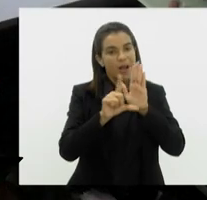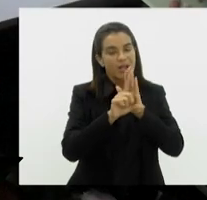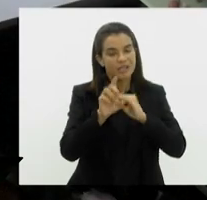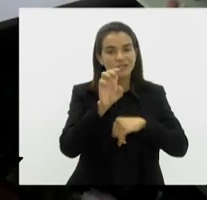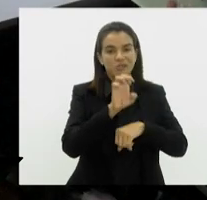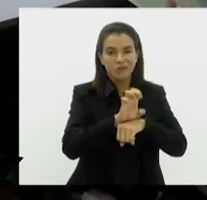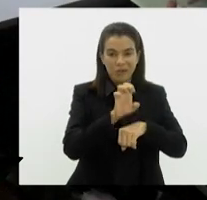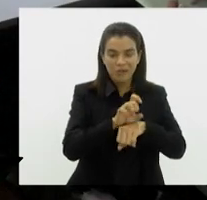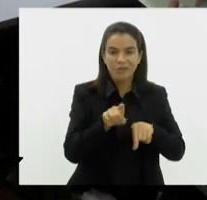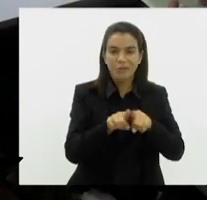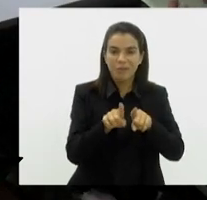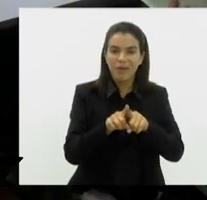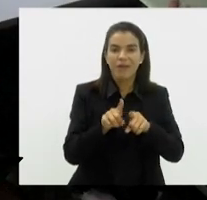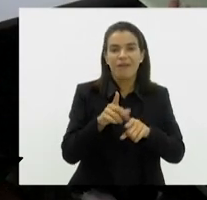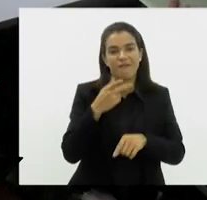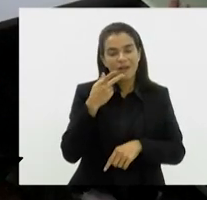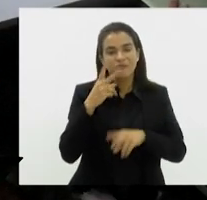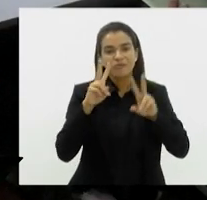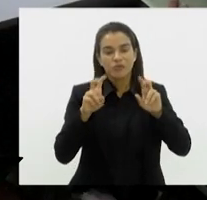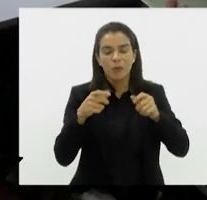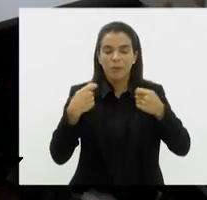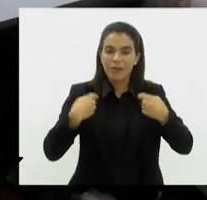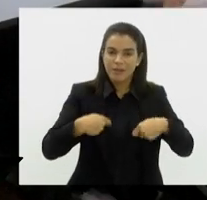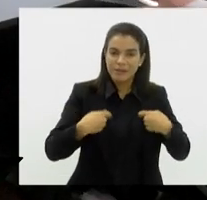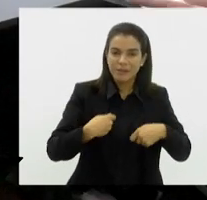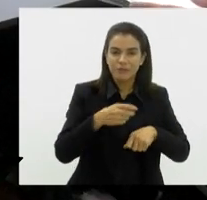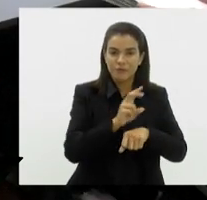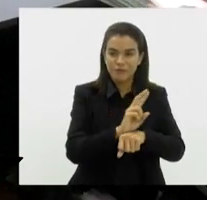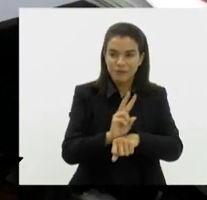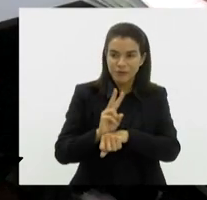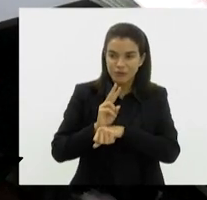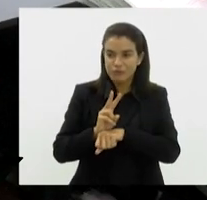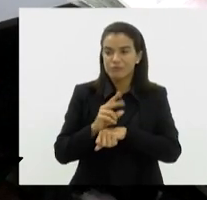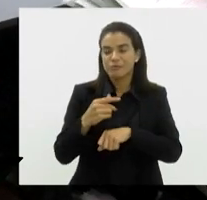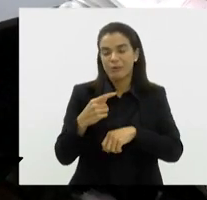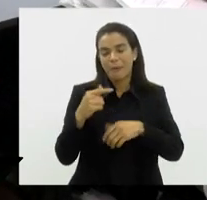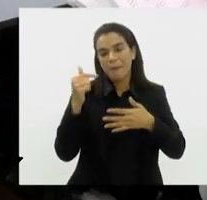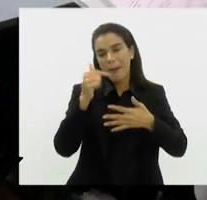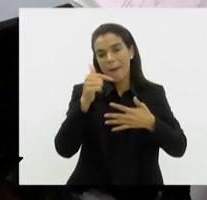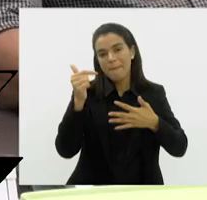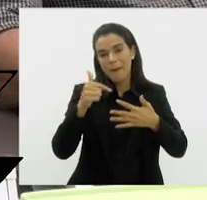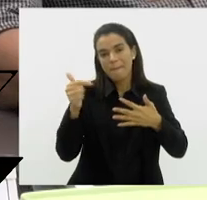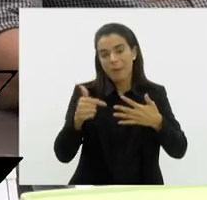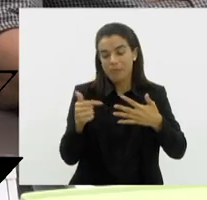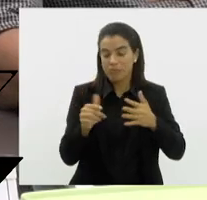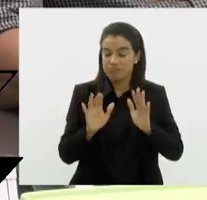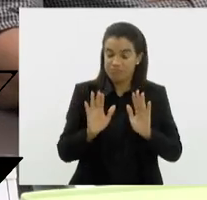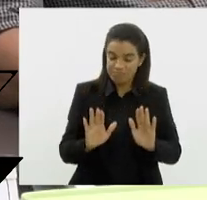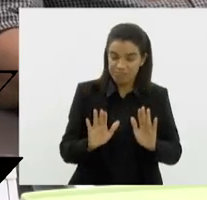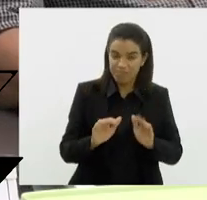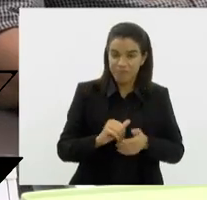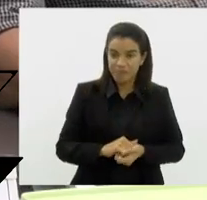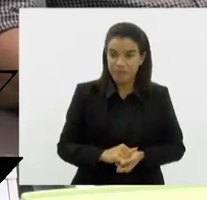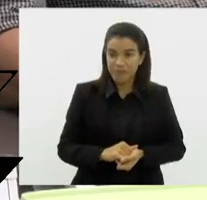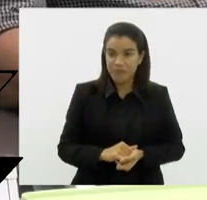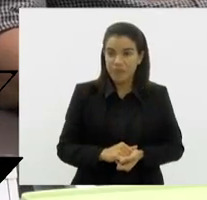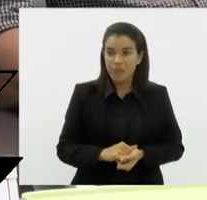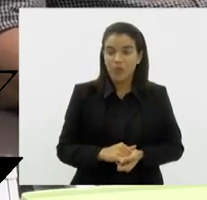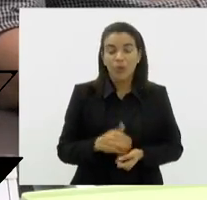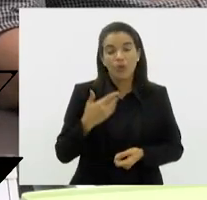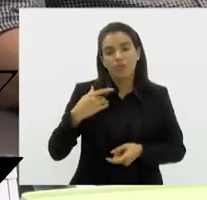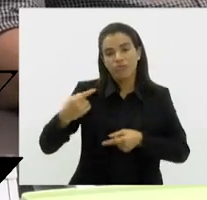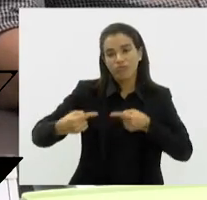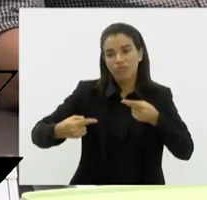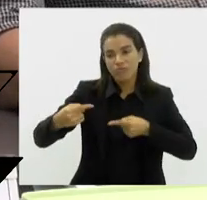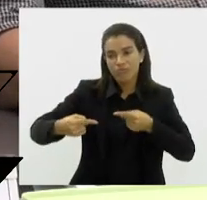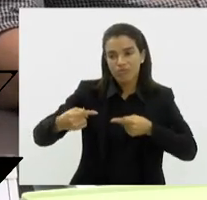que reconhece necessidade de porte, arma de fogo, vigilantes, etc., etc. Bom, o que se discute